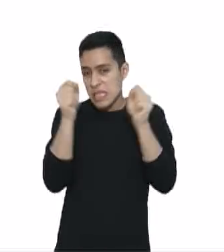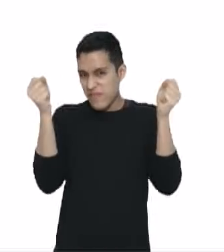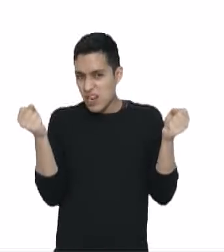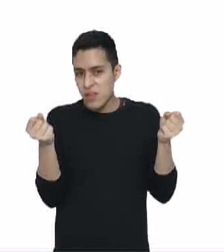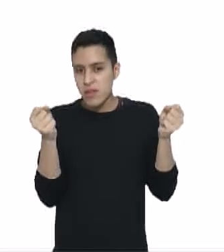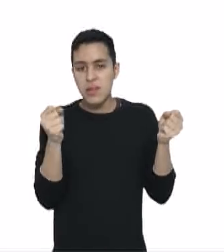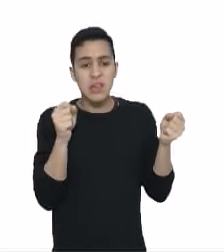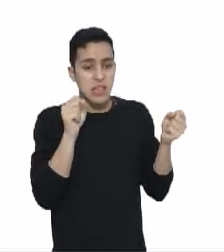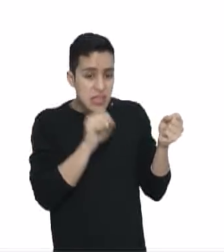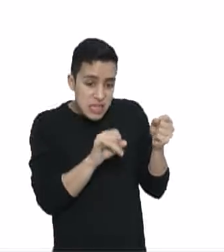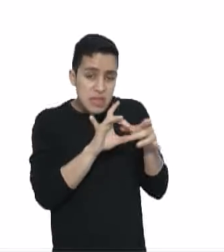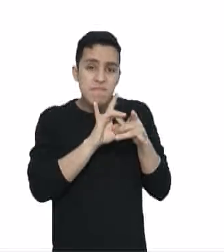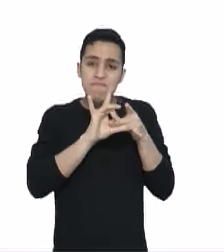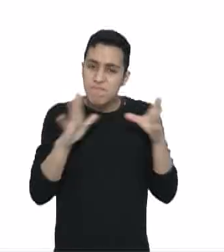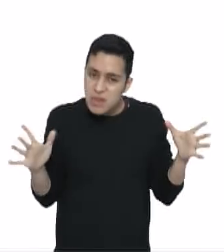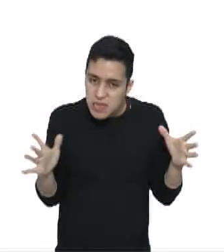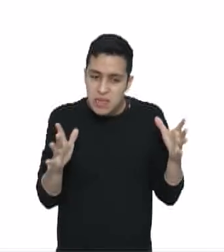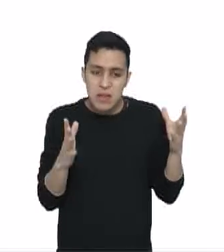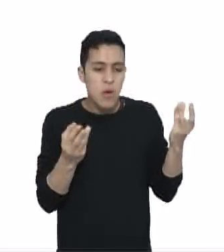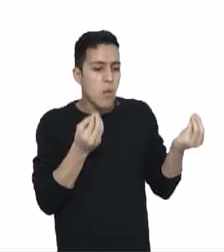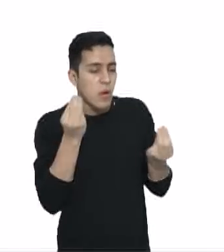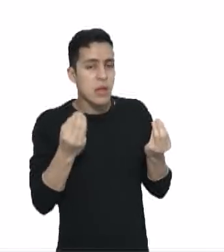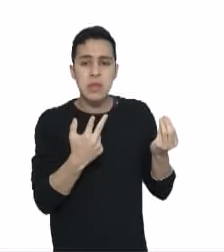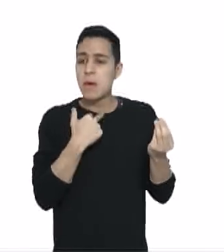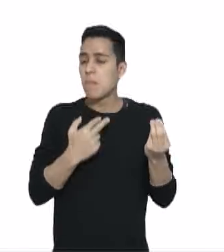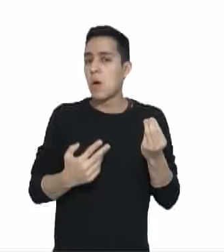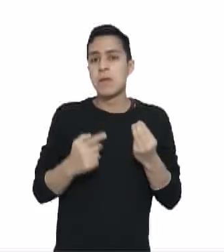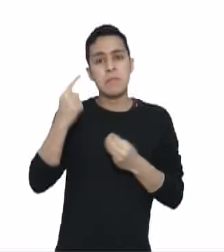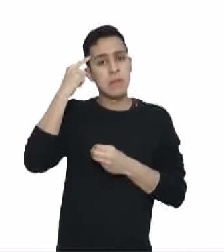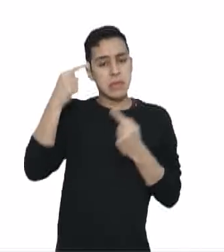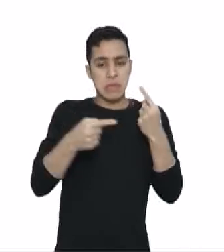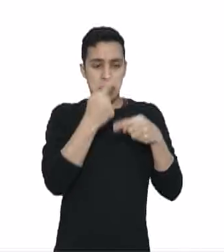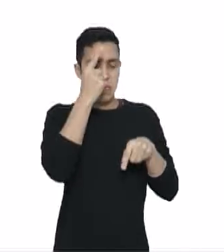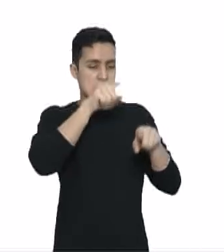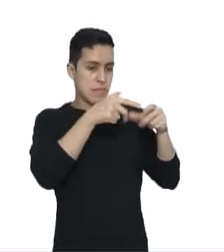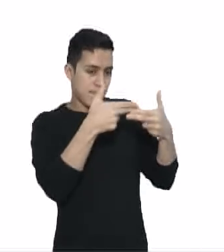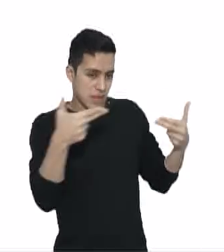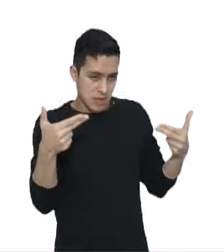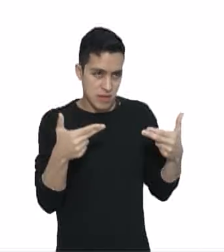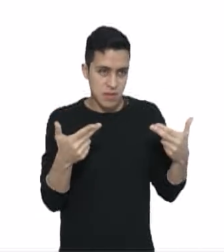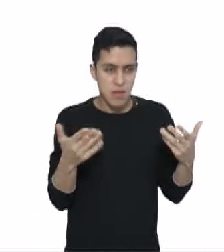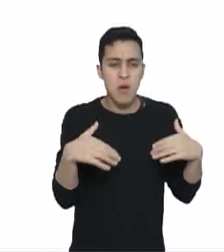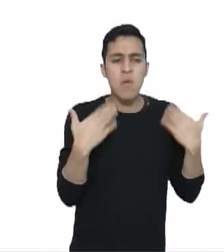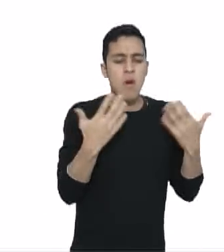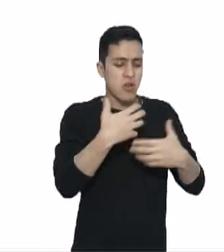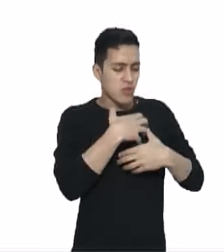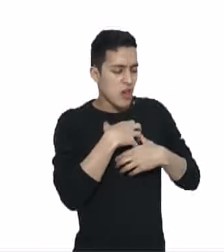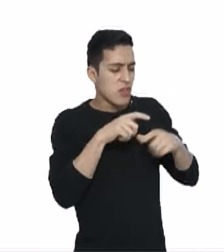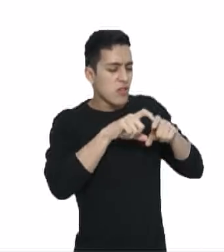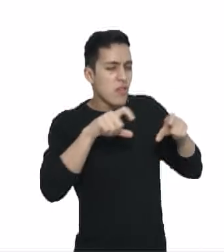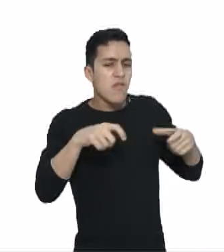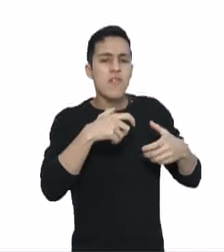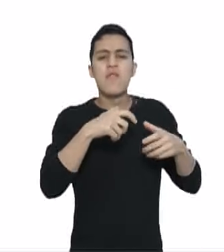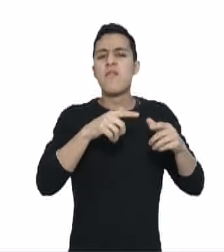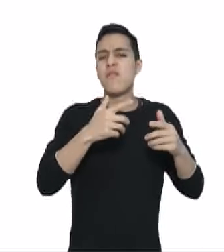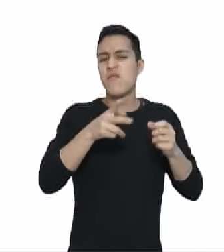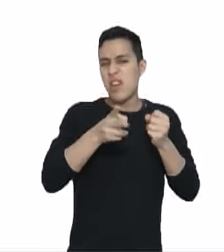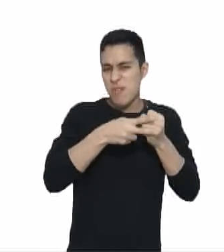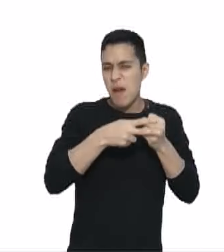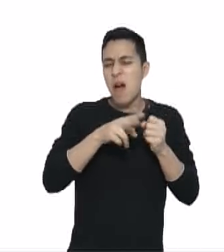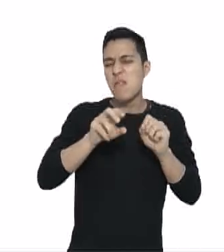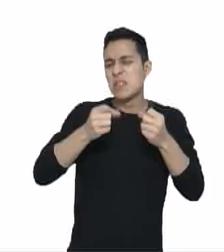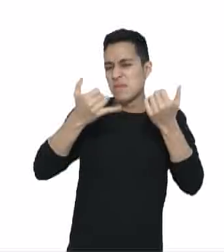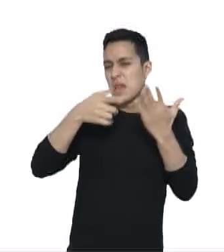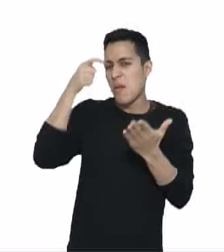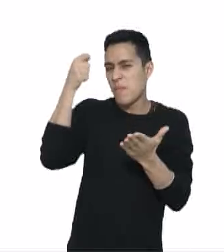permita a localização inequívoca do material. Localize a forma verbal que indica